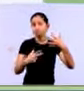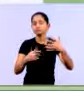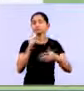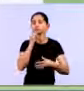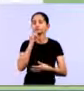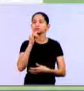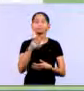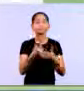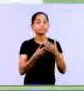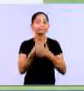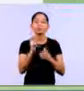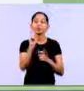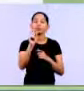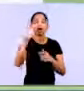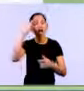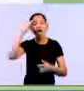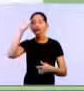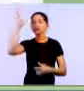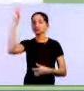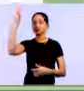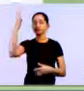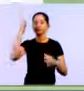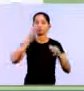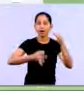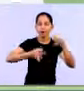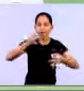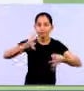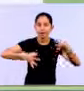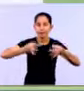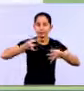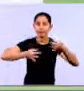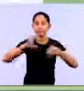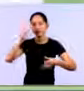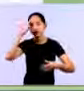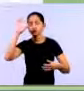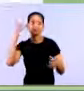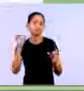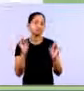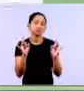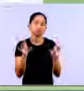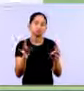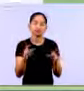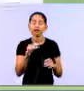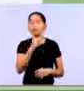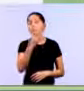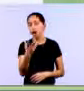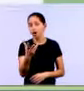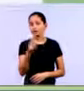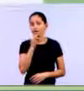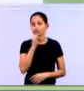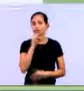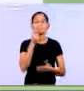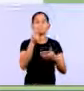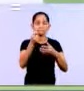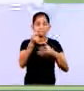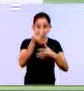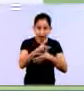resolver a situação jurídica. Está previsto lá no artigo 156 do CTN. São elas: o